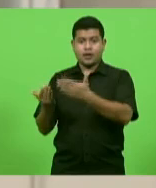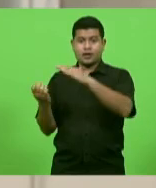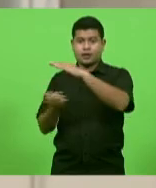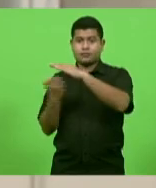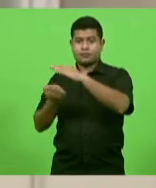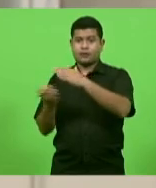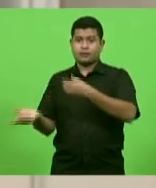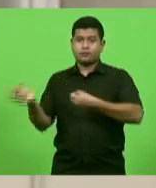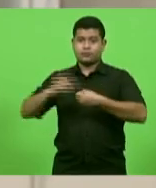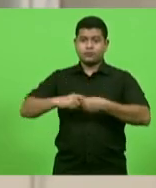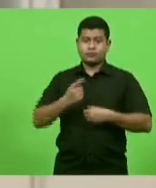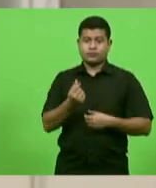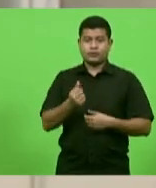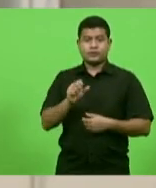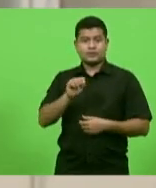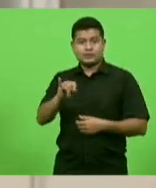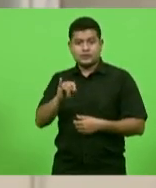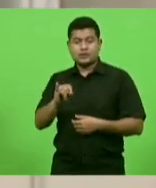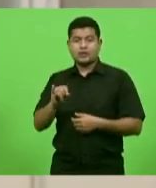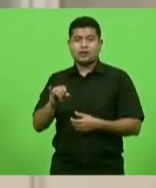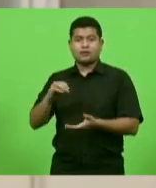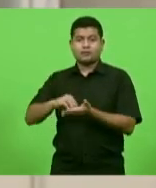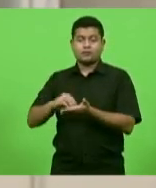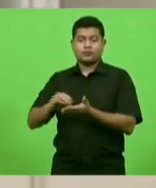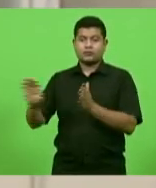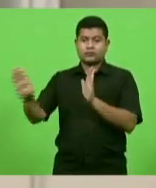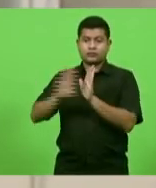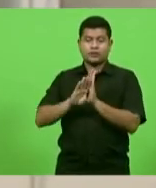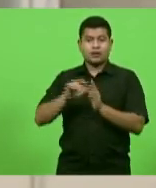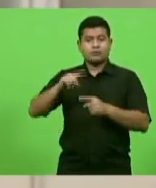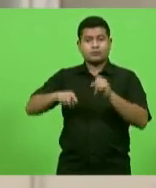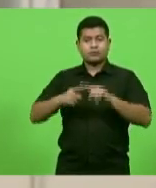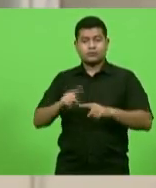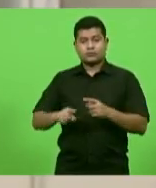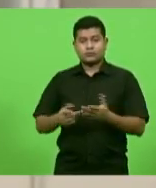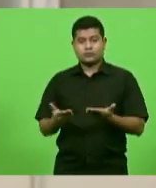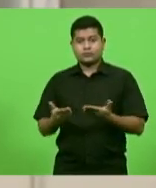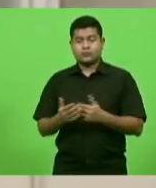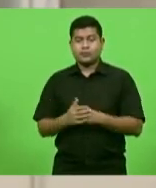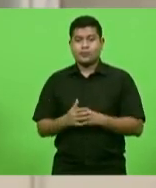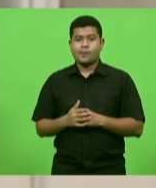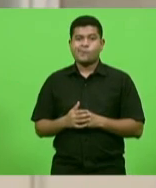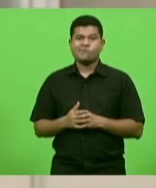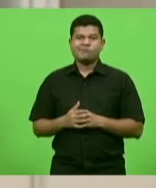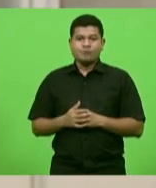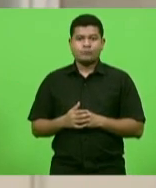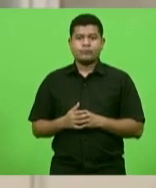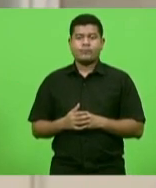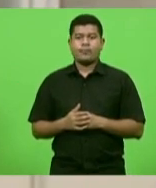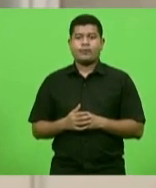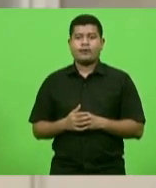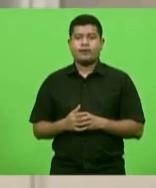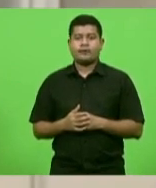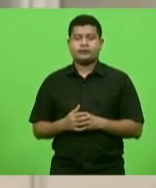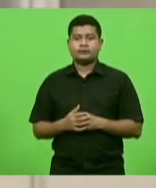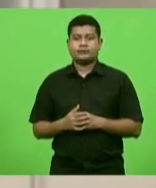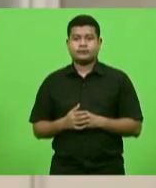contratado a devolver o valor antecipado atualizado monetariamente caso não executado objeto é